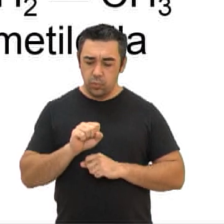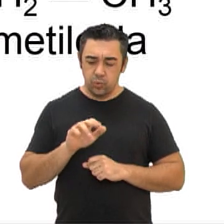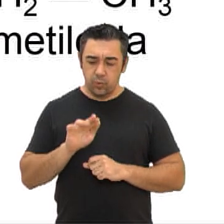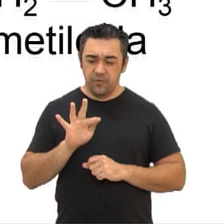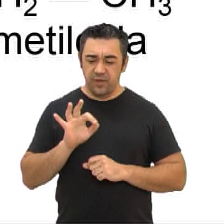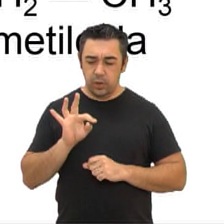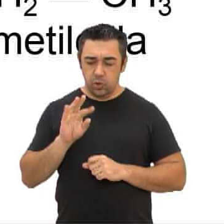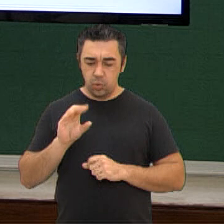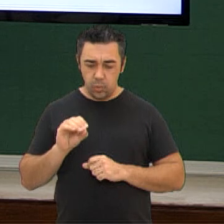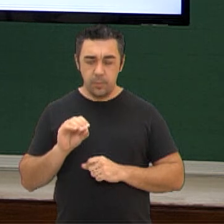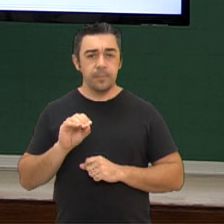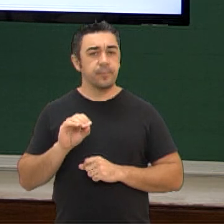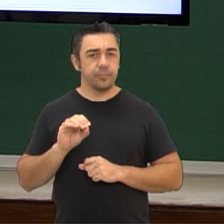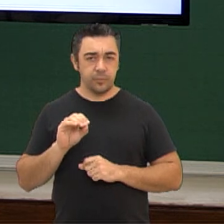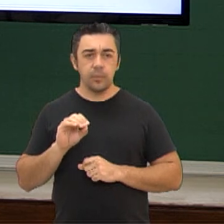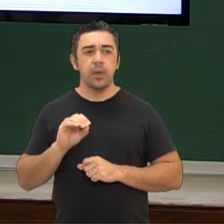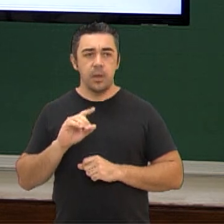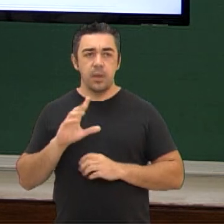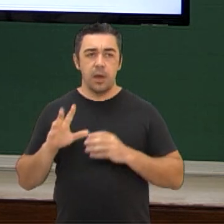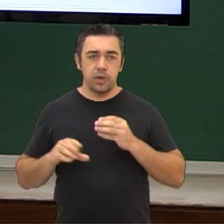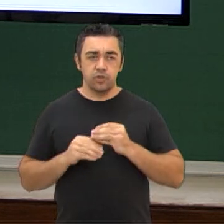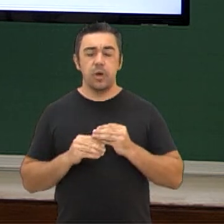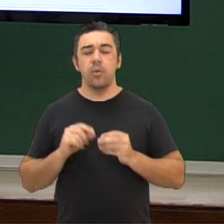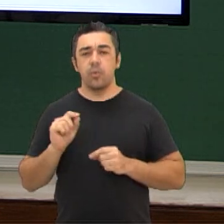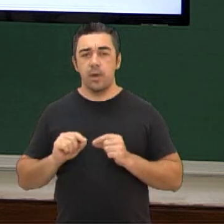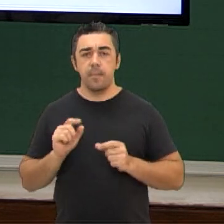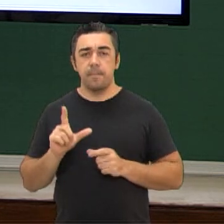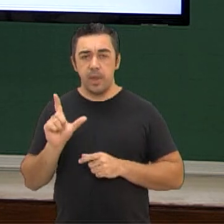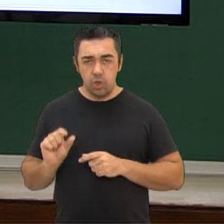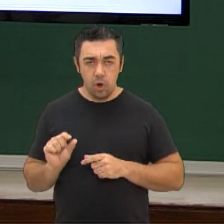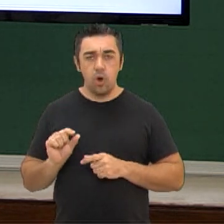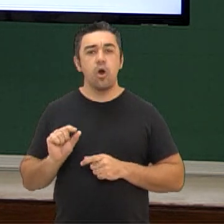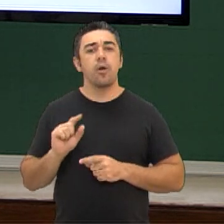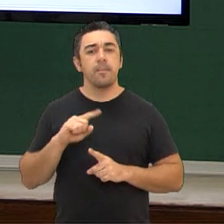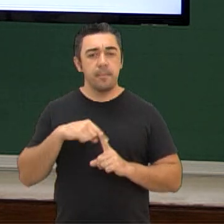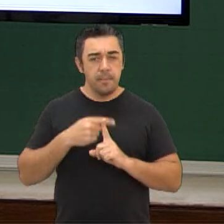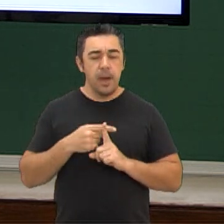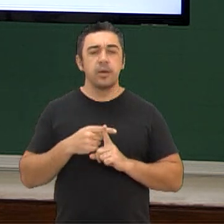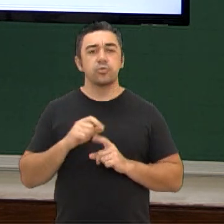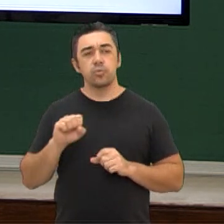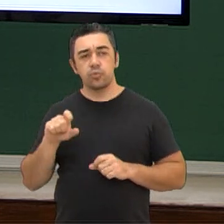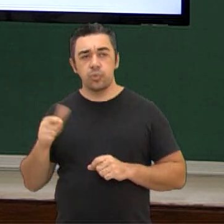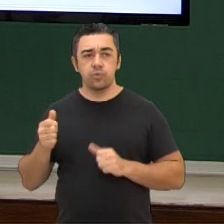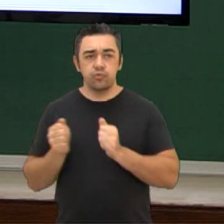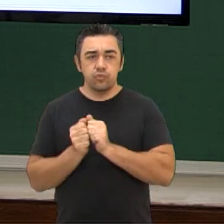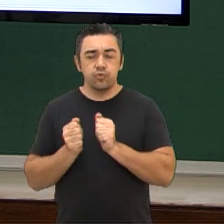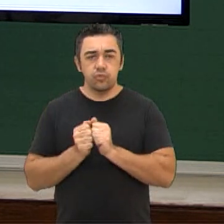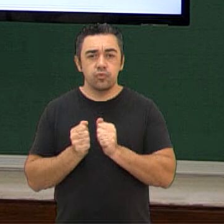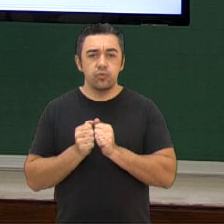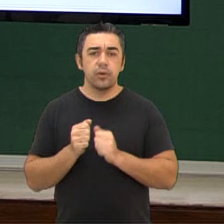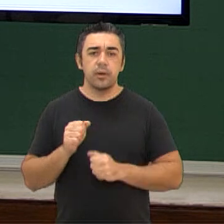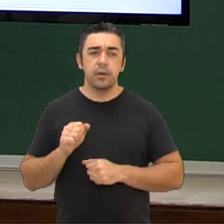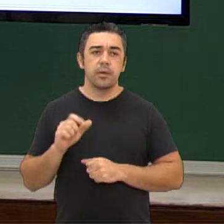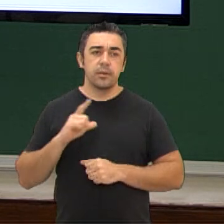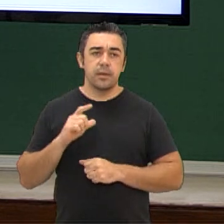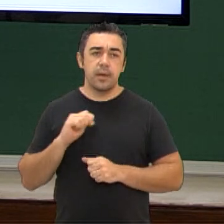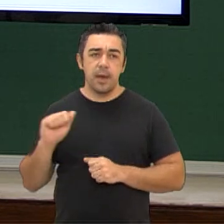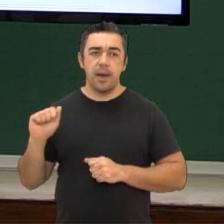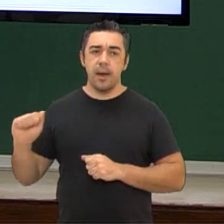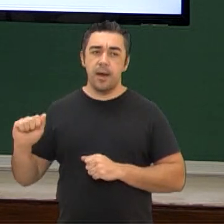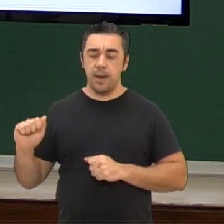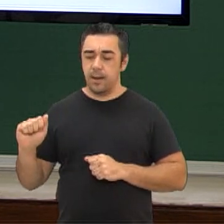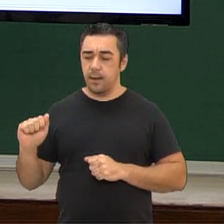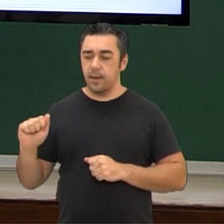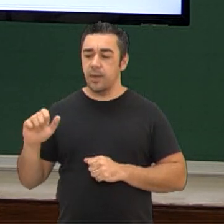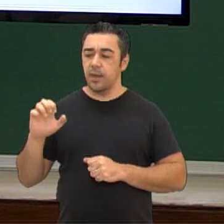sulfeto mais o radical menor e o radical maior. Belezinha? Acrescentado com a letra A, então, no